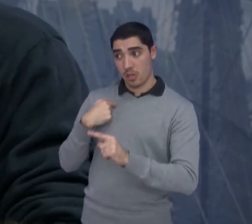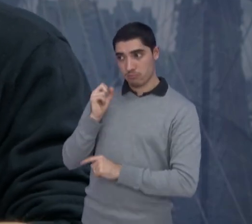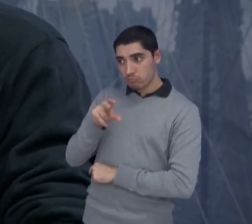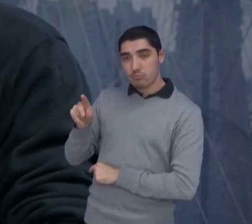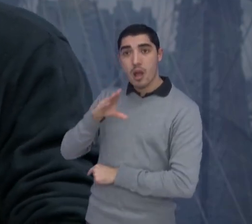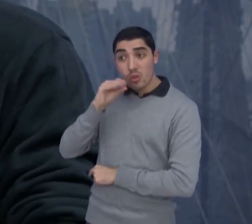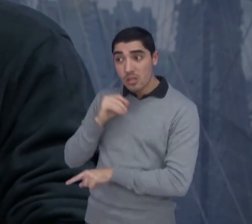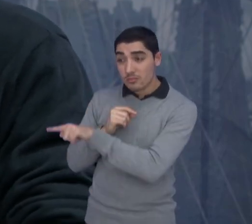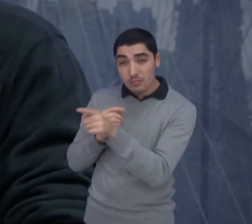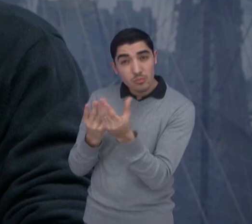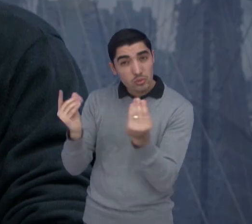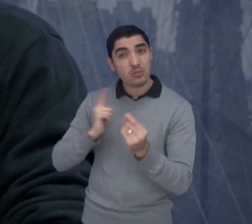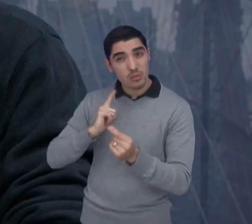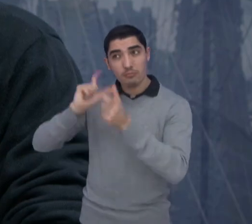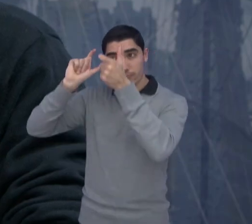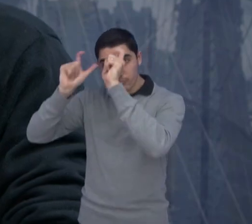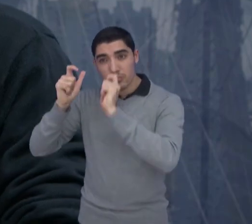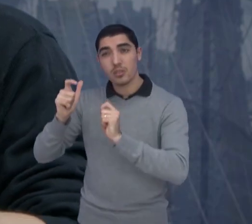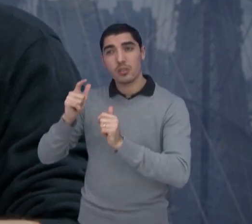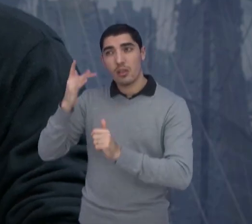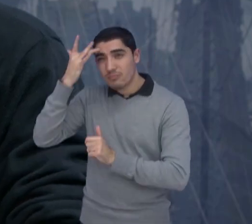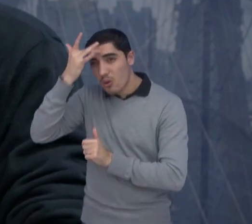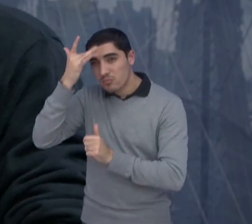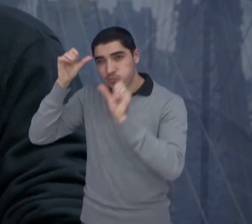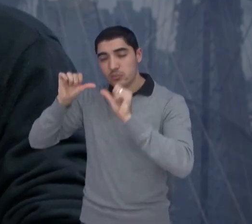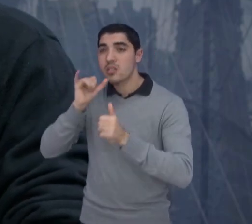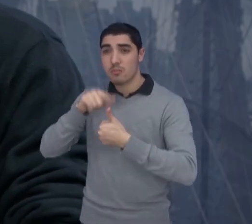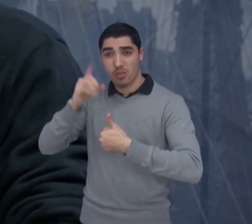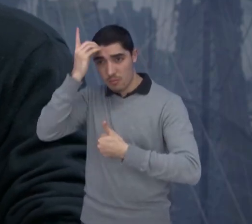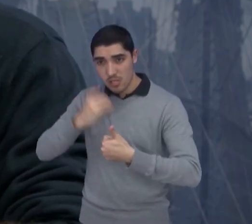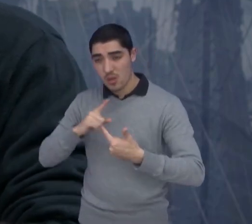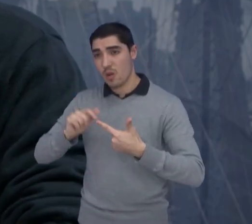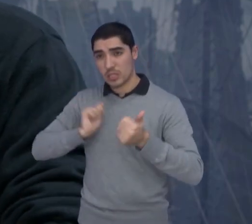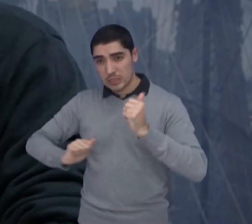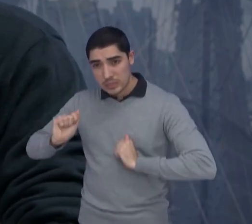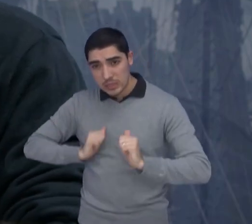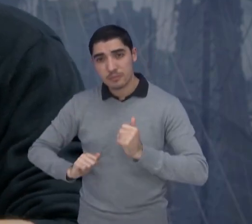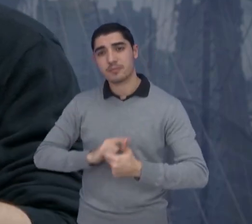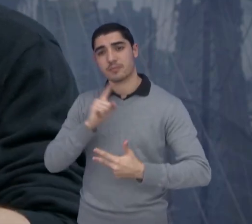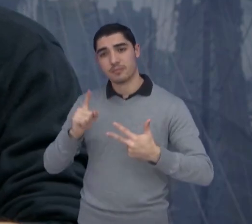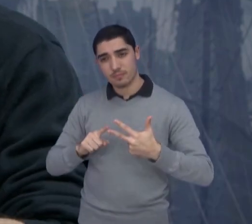cuidado, exigem carinho. Você colocou algumas elencações: depressão, ansiedade, questões de transtorno